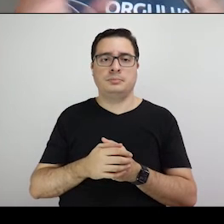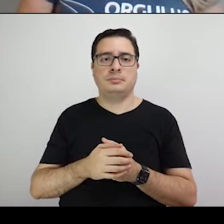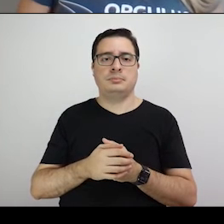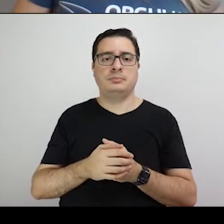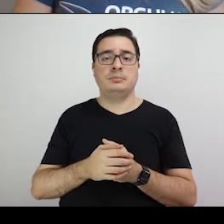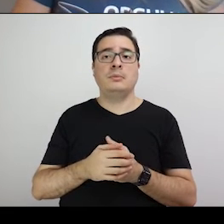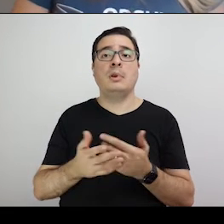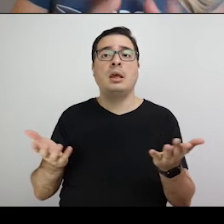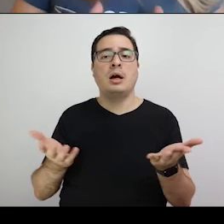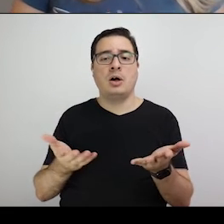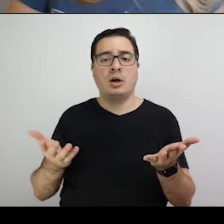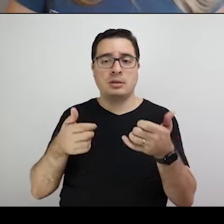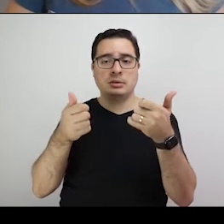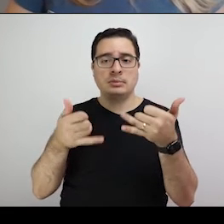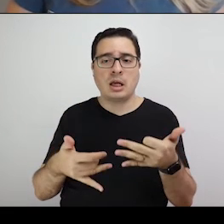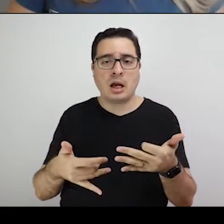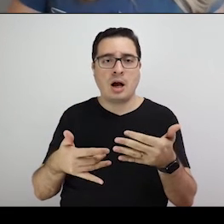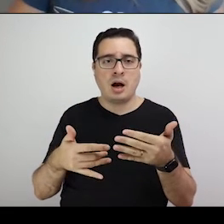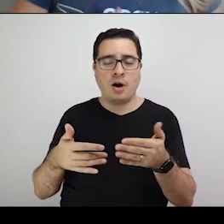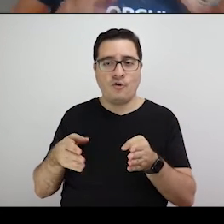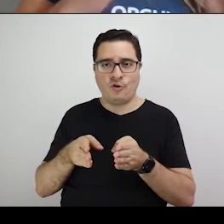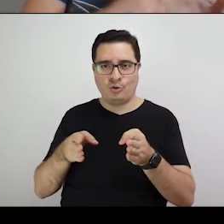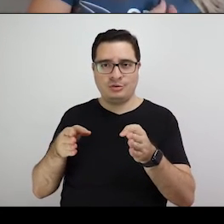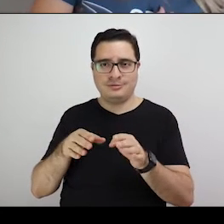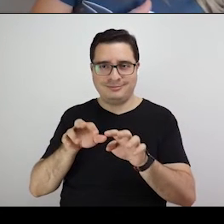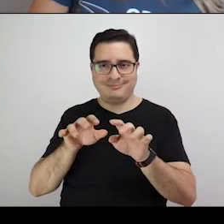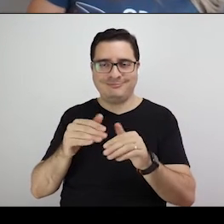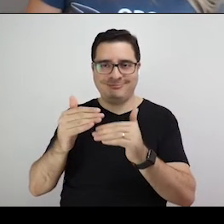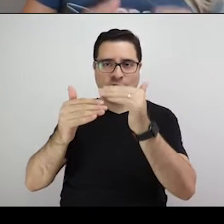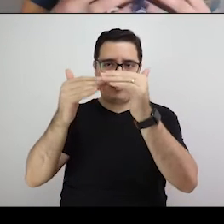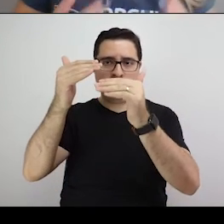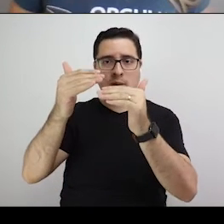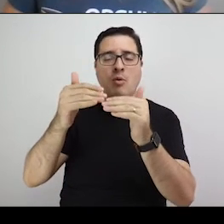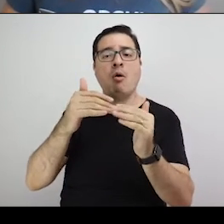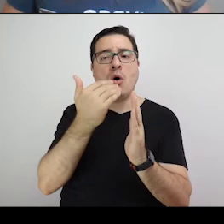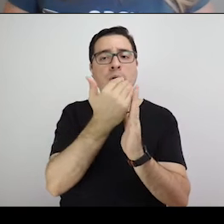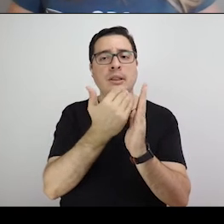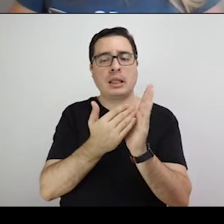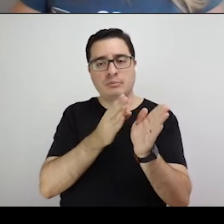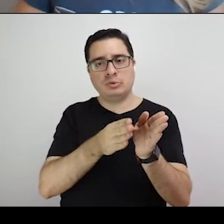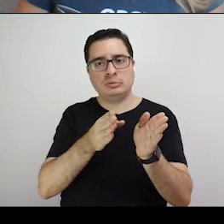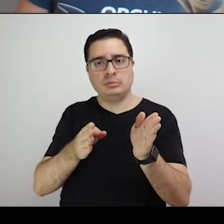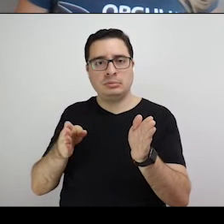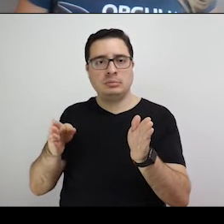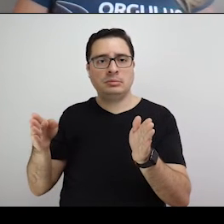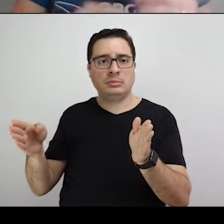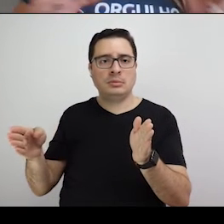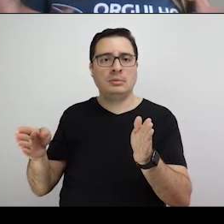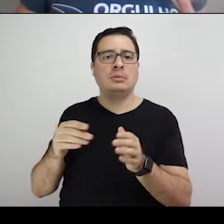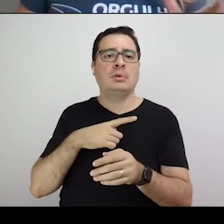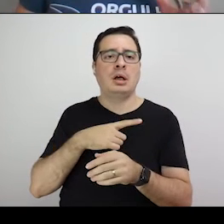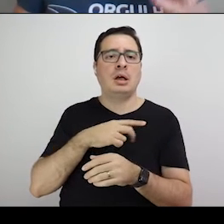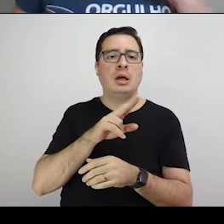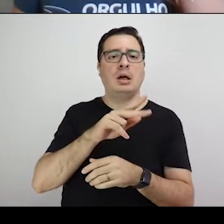E agora vamos falar do fluxo de desenvolvimento, né? As etapas do fluxo upstream e downstream. Então,